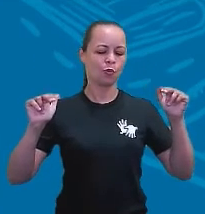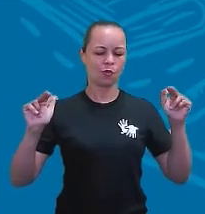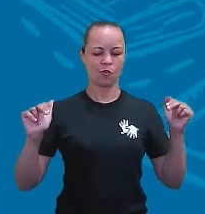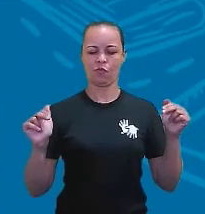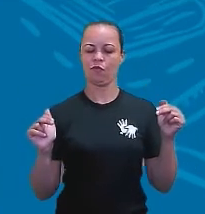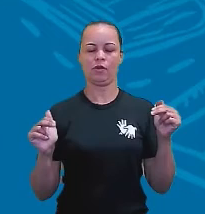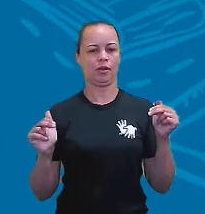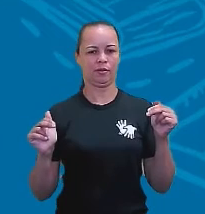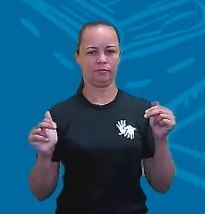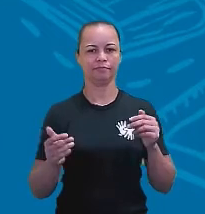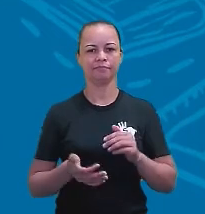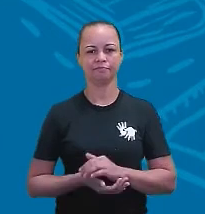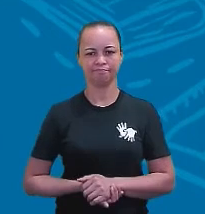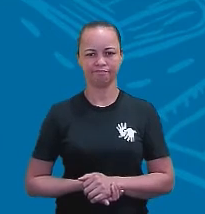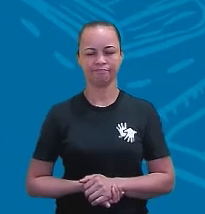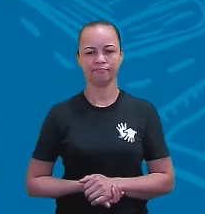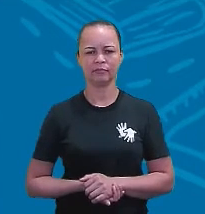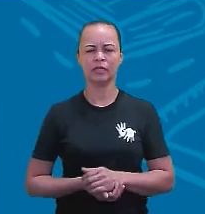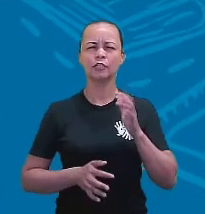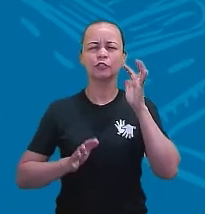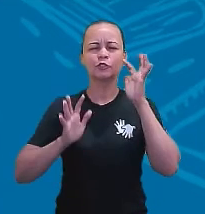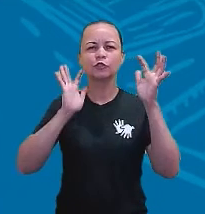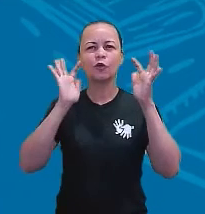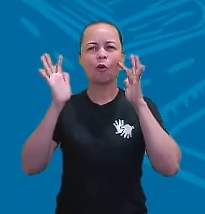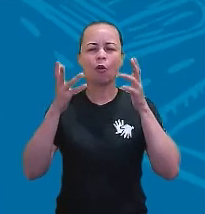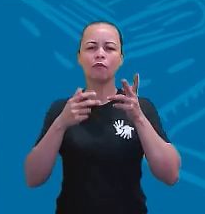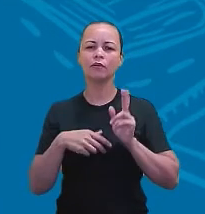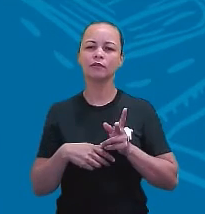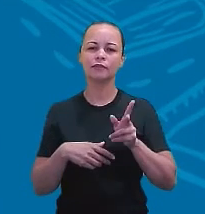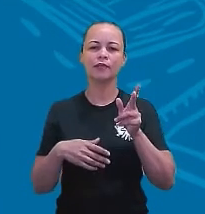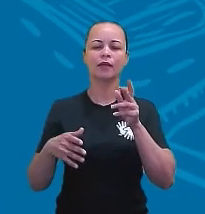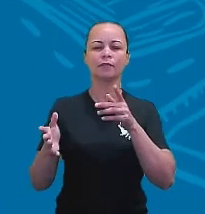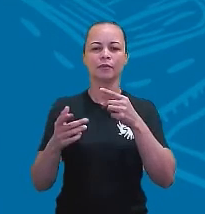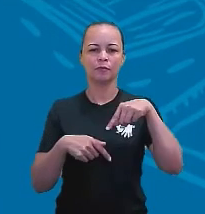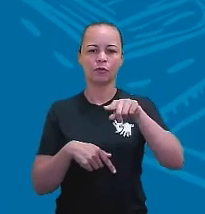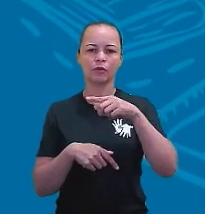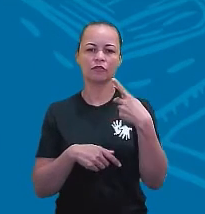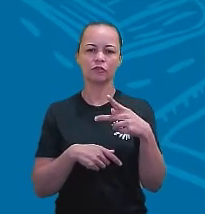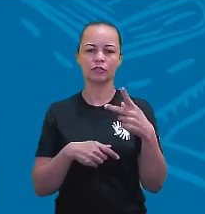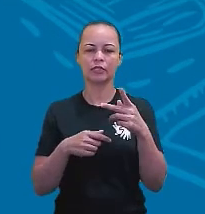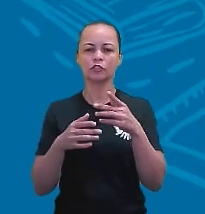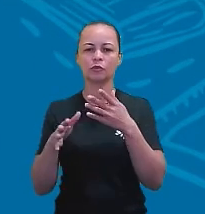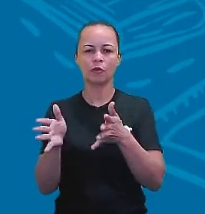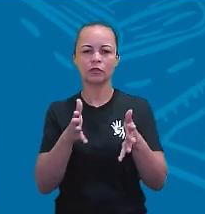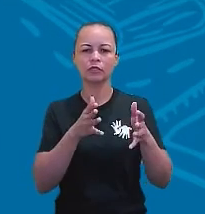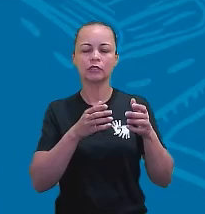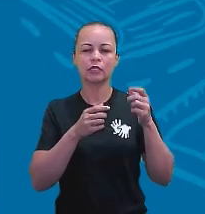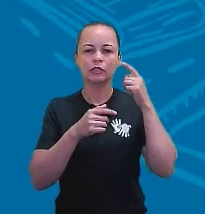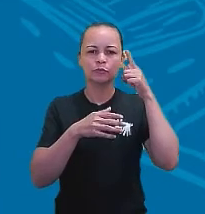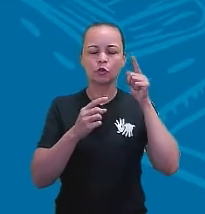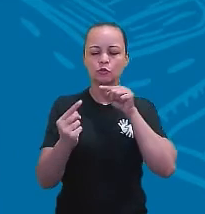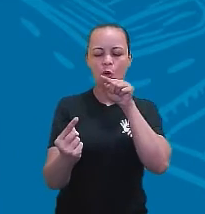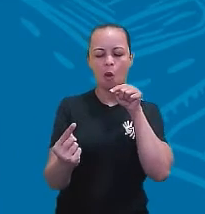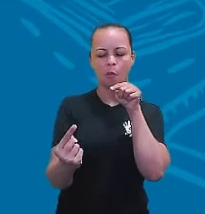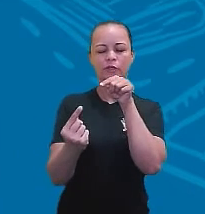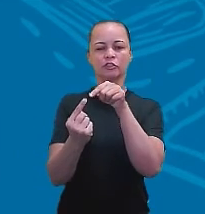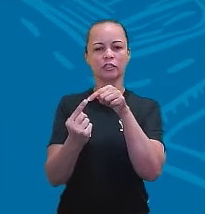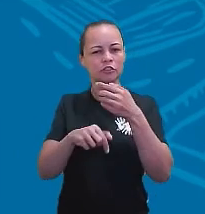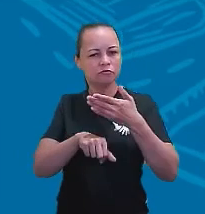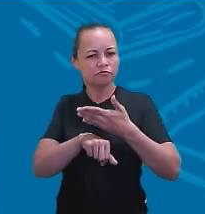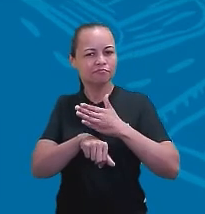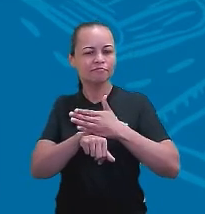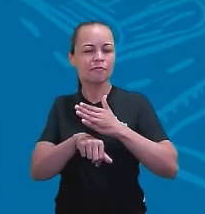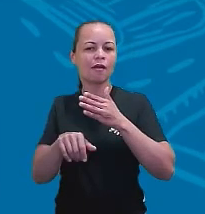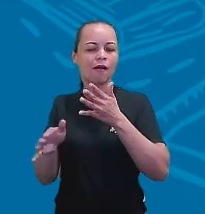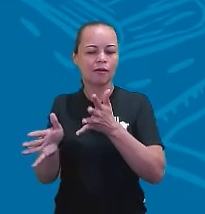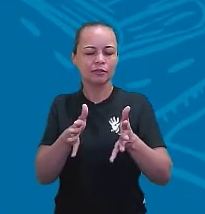medo de sonhar. Sonhe, porque é através dele que você pode colocar todos os seus objetivos aí em prática